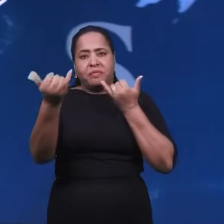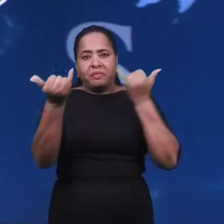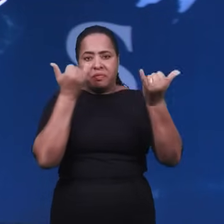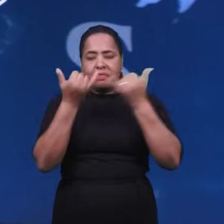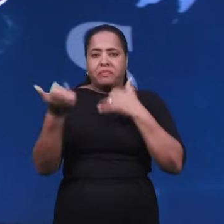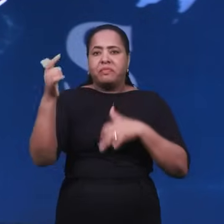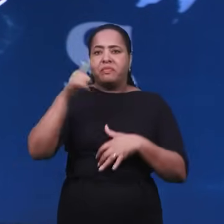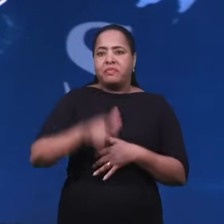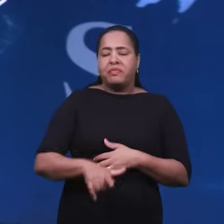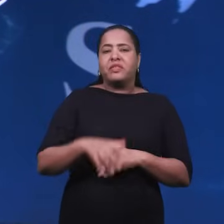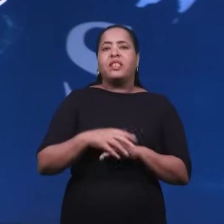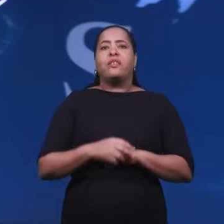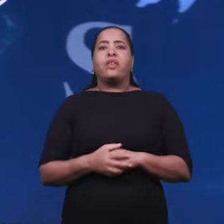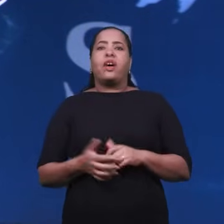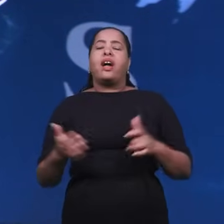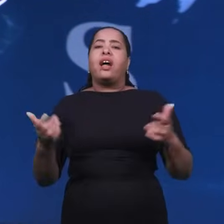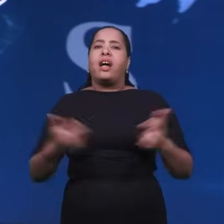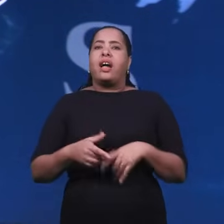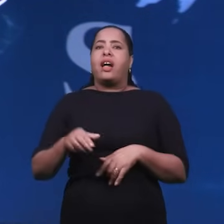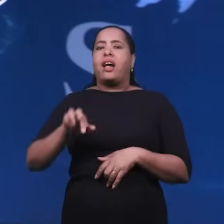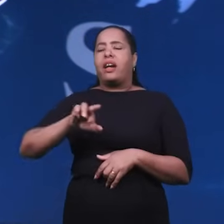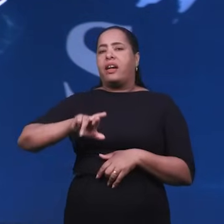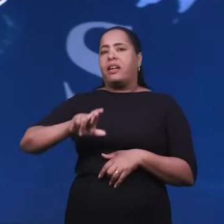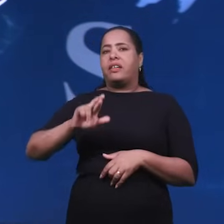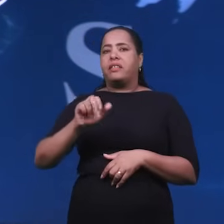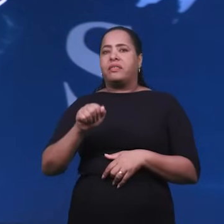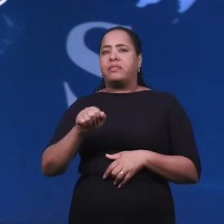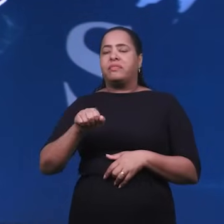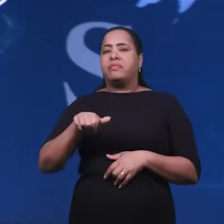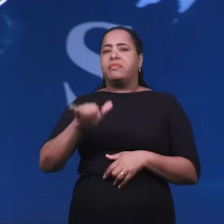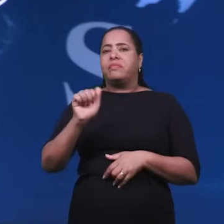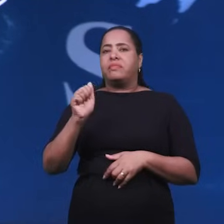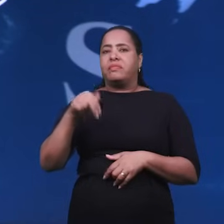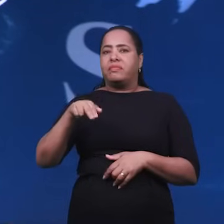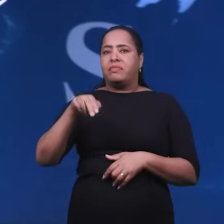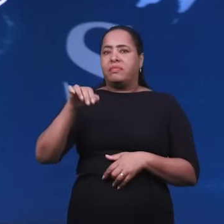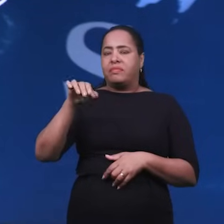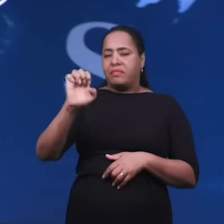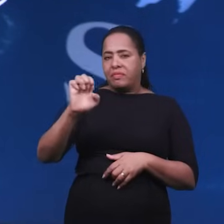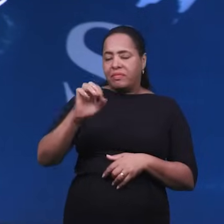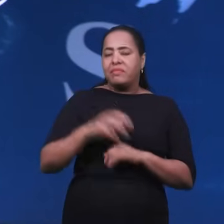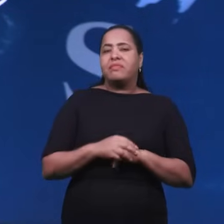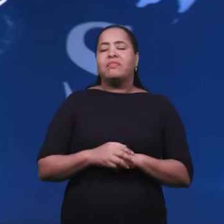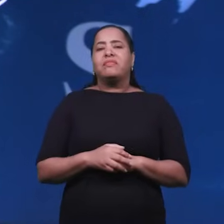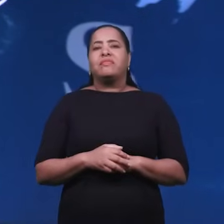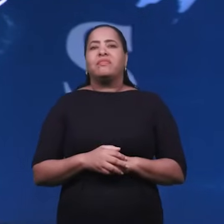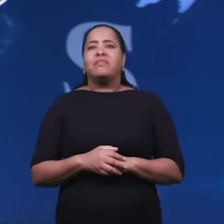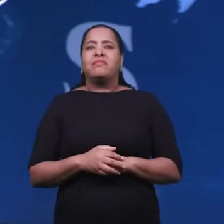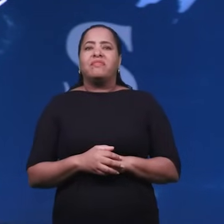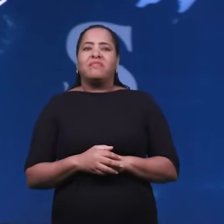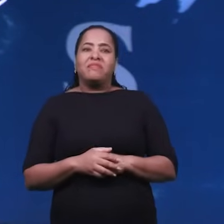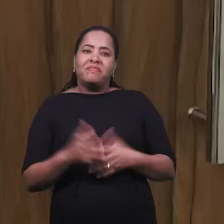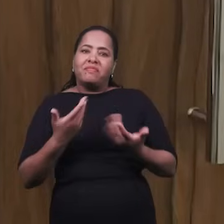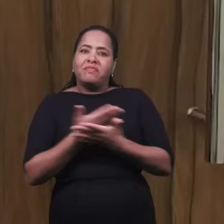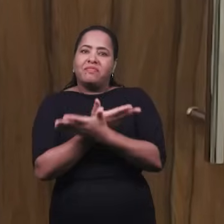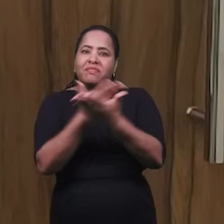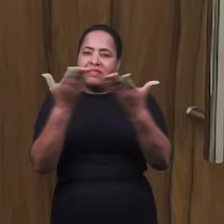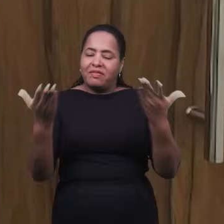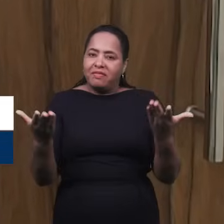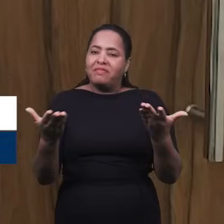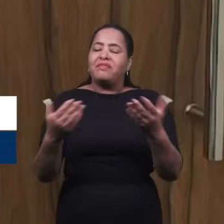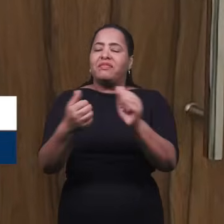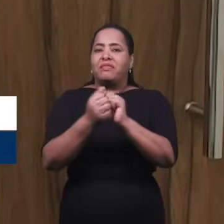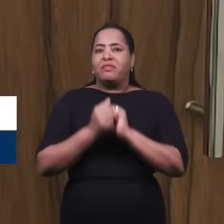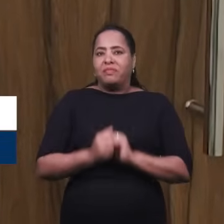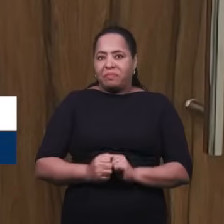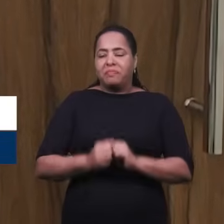notícias mais uma vez. E agora para o Centro-Oeste com a nossa irmã Rayane Biesek. Rayane, o microfone já está ligado aí para você. Saudações a